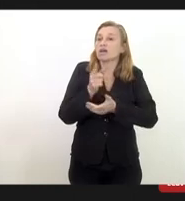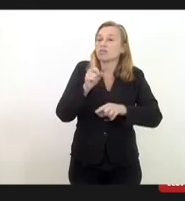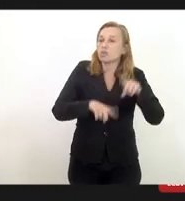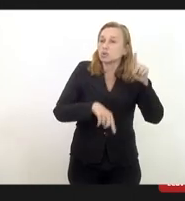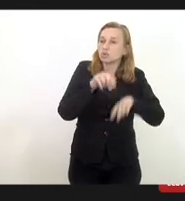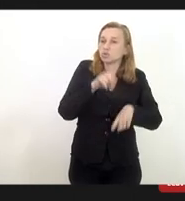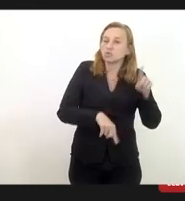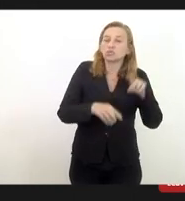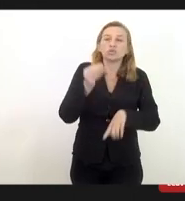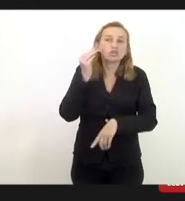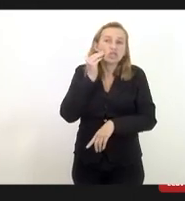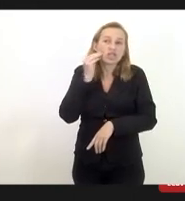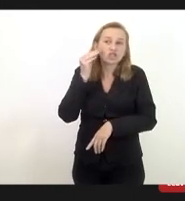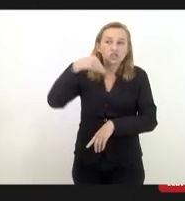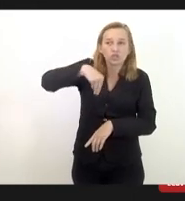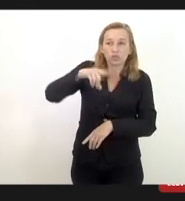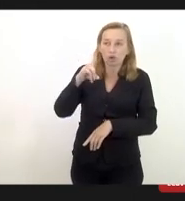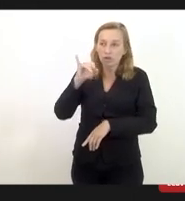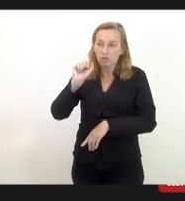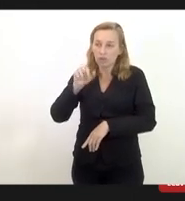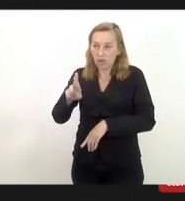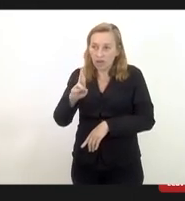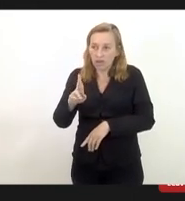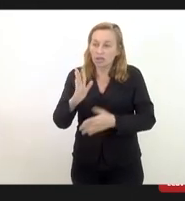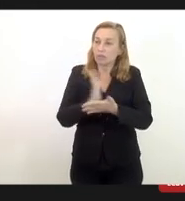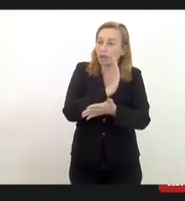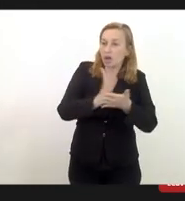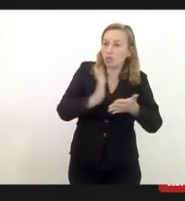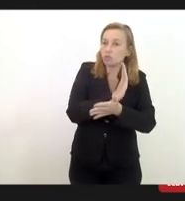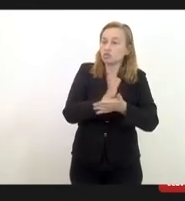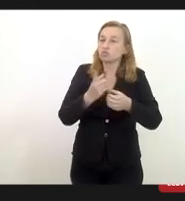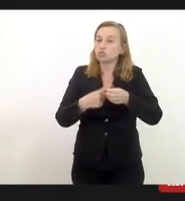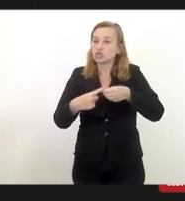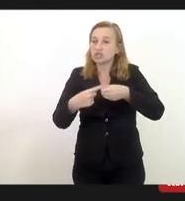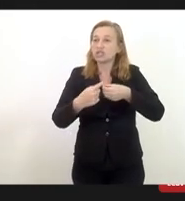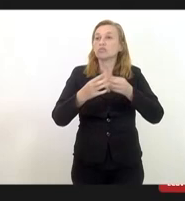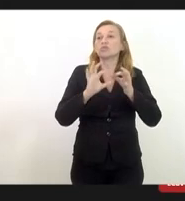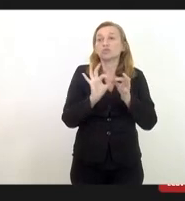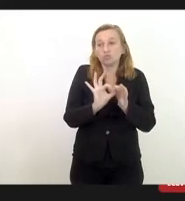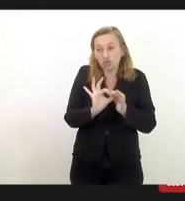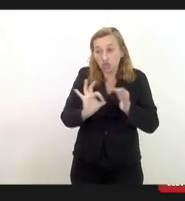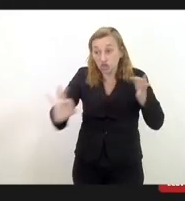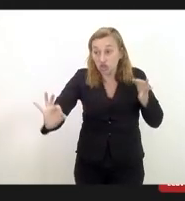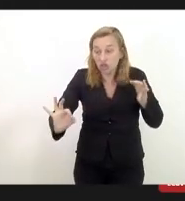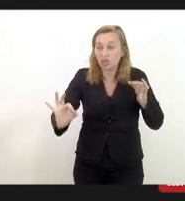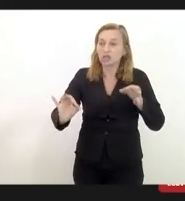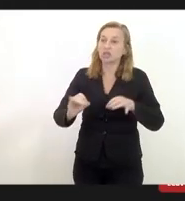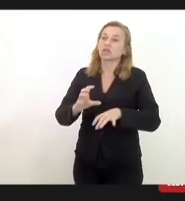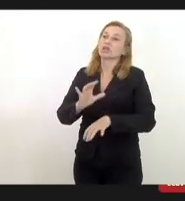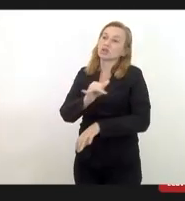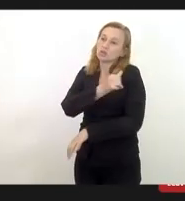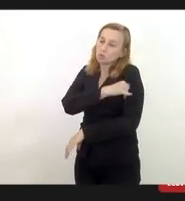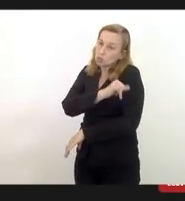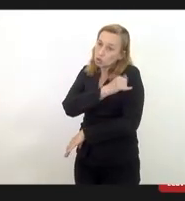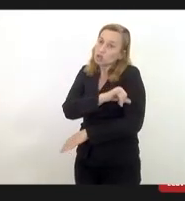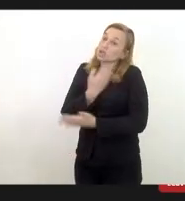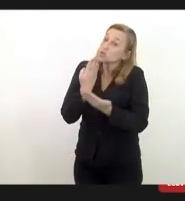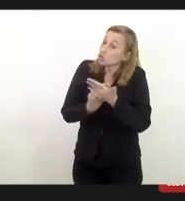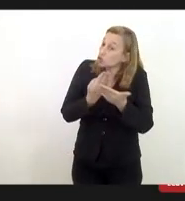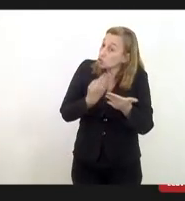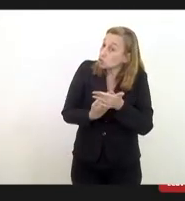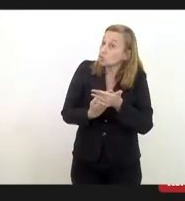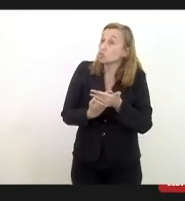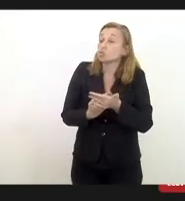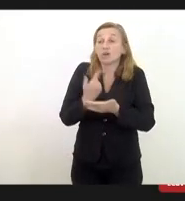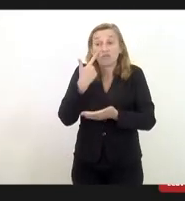para alguns municípios que estão muito longe do Rio. E estamos também fazendo um estudo